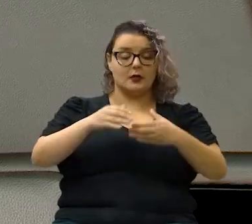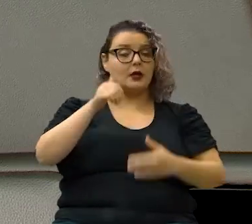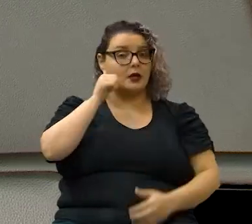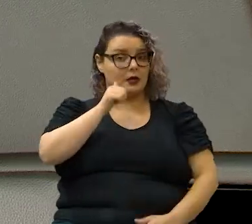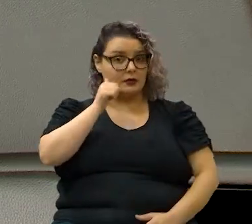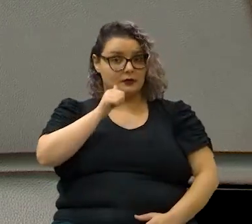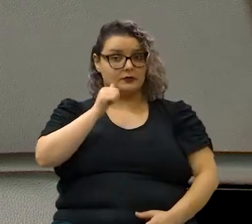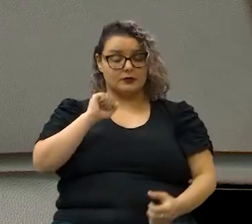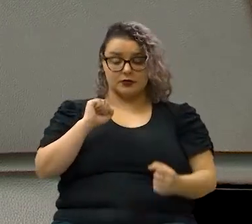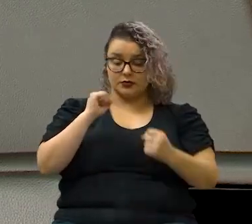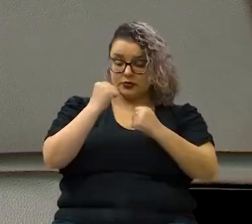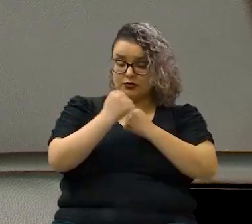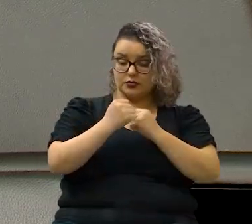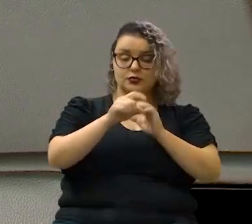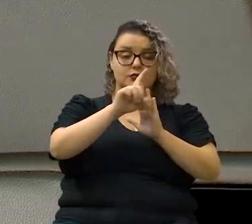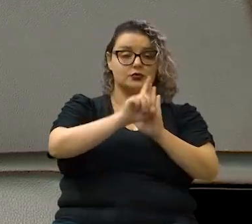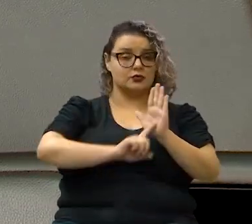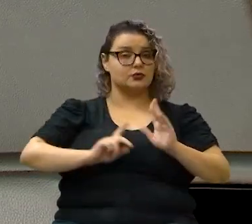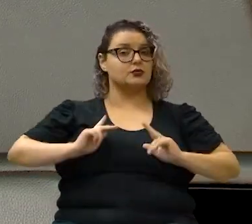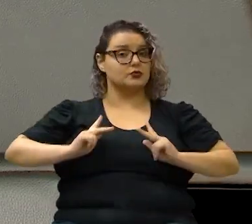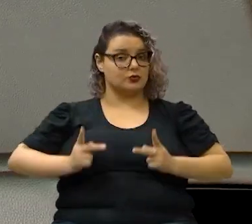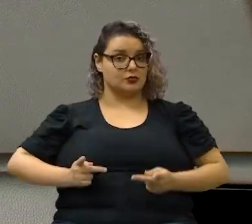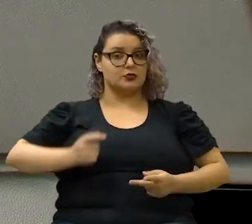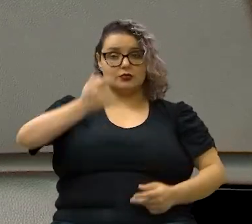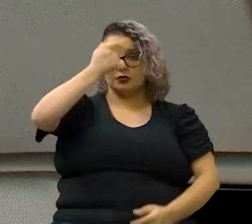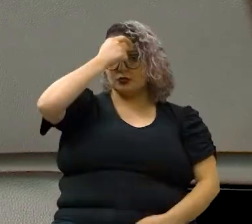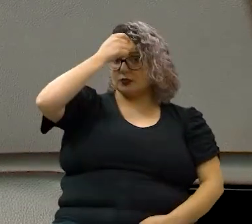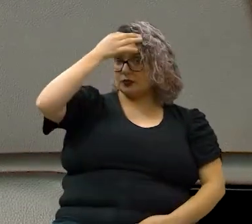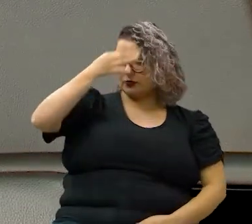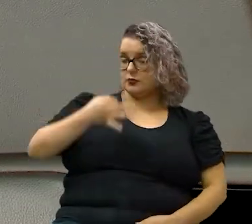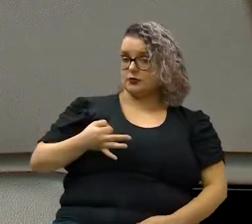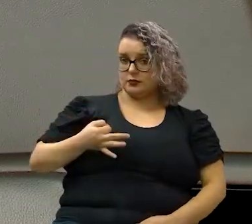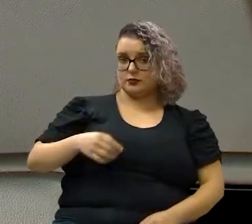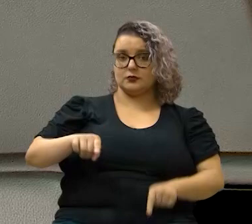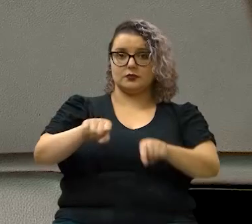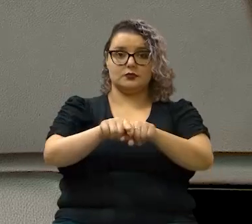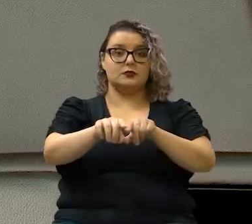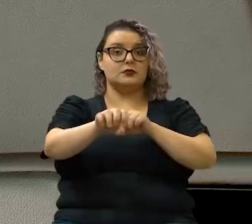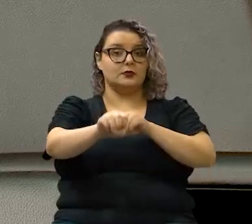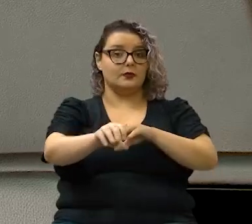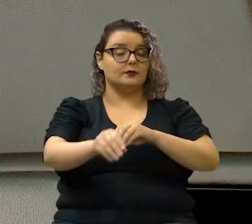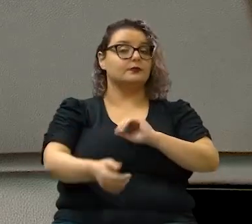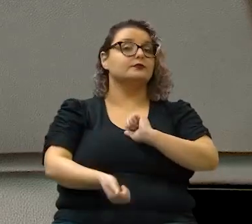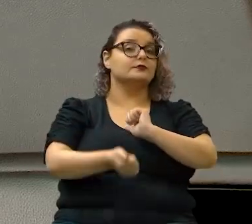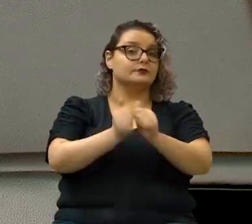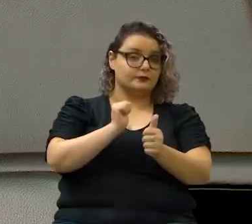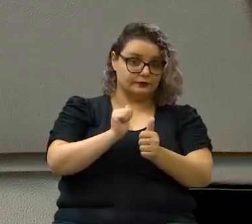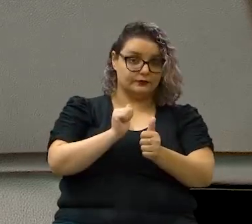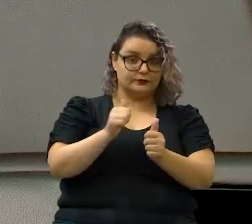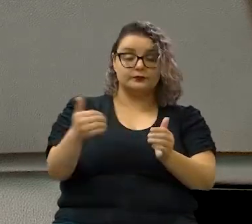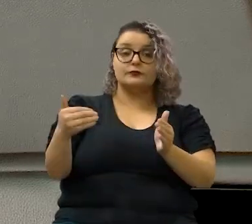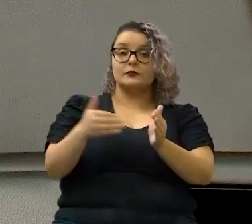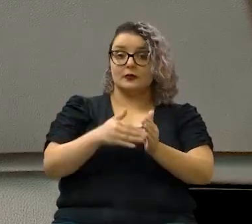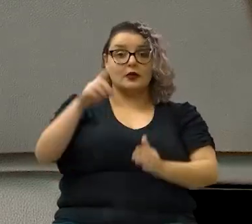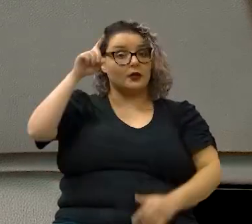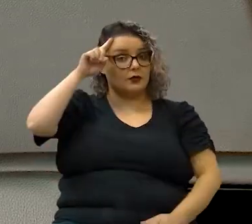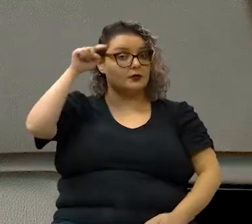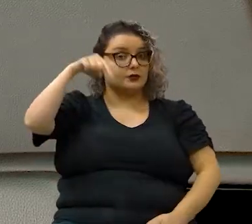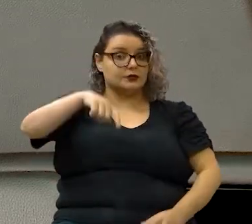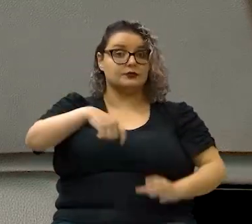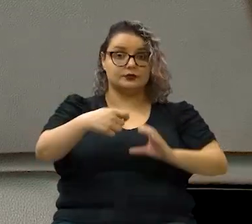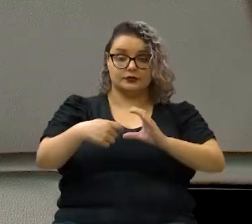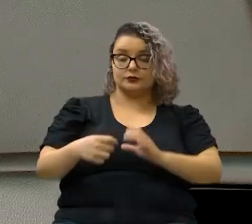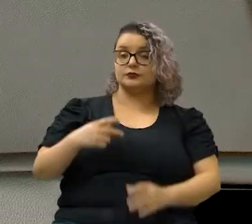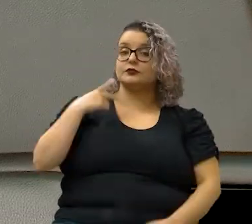Comissão da Mulher, da Defesa dos Direitos Humanos e Cidadania e de Educação e Esporte. Até o dia